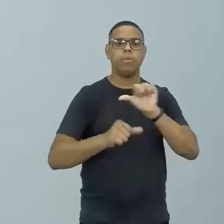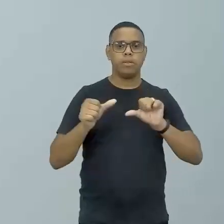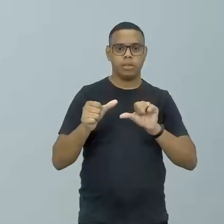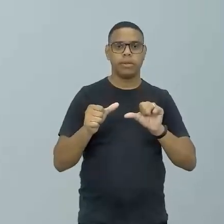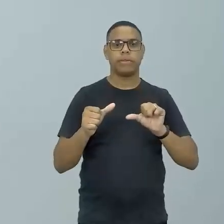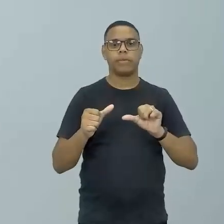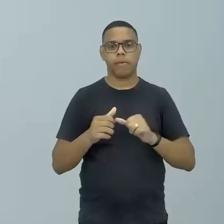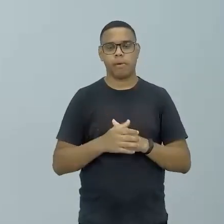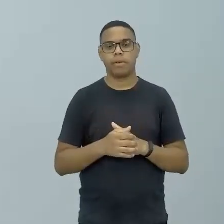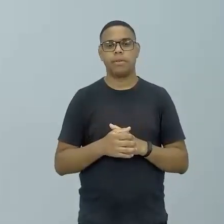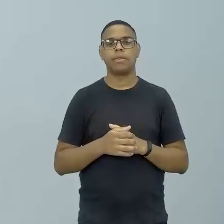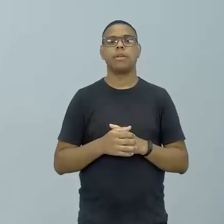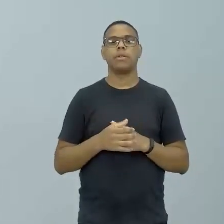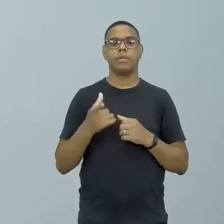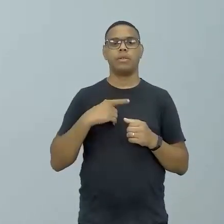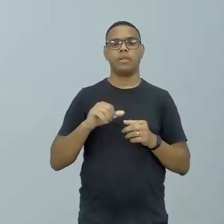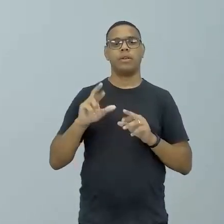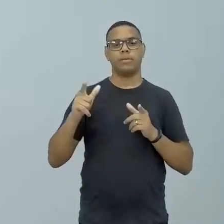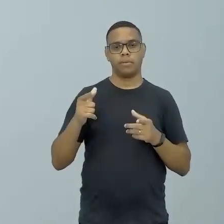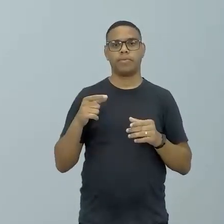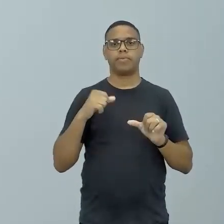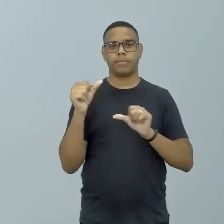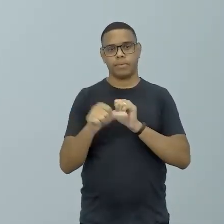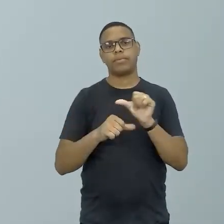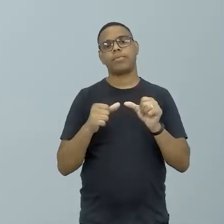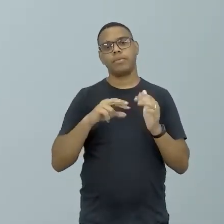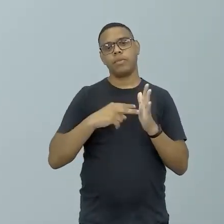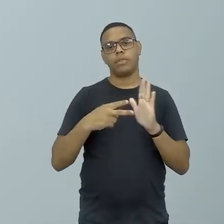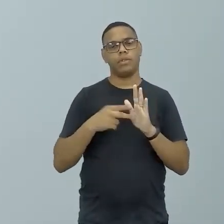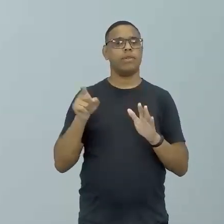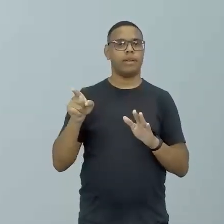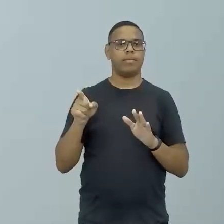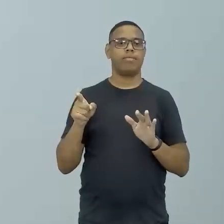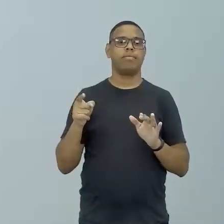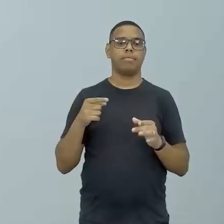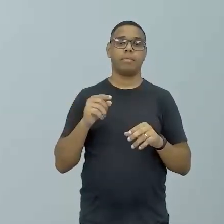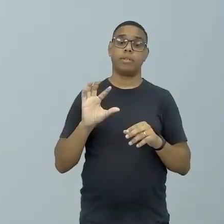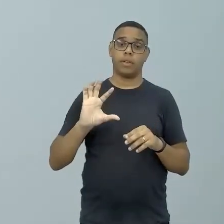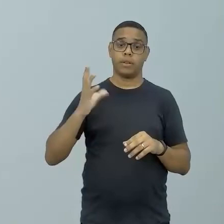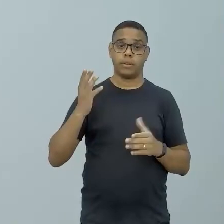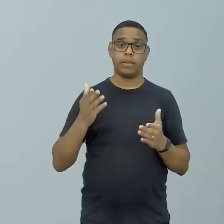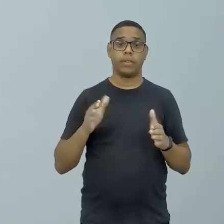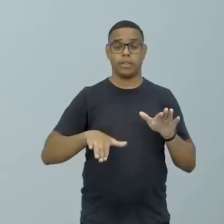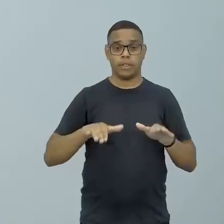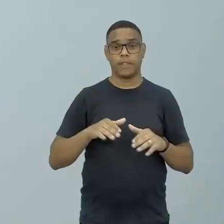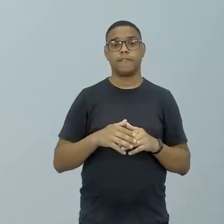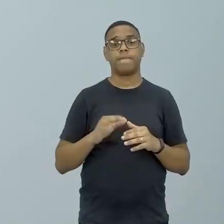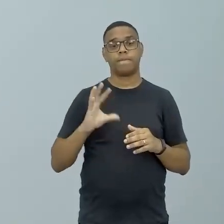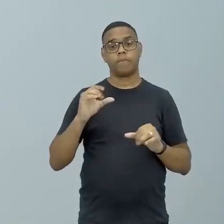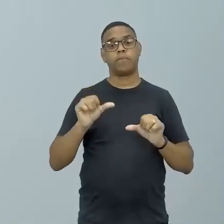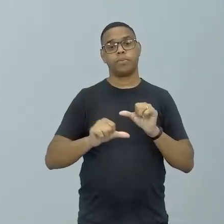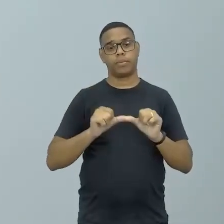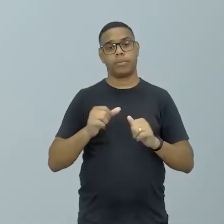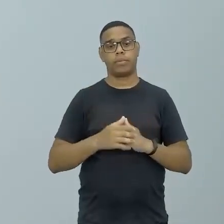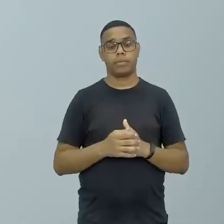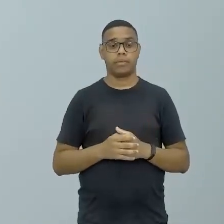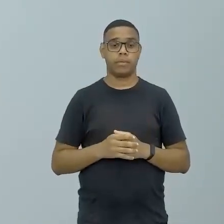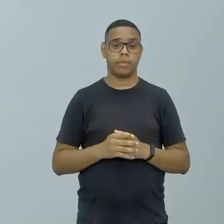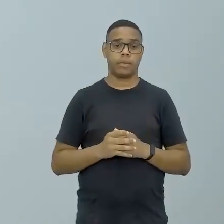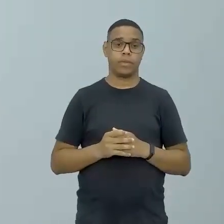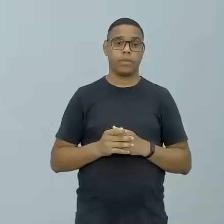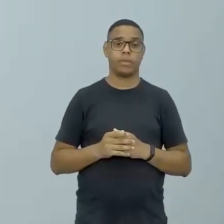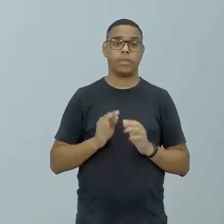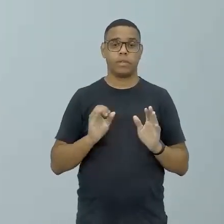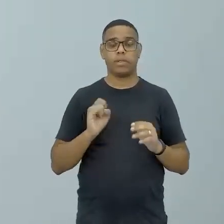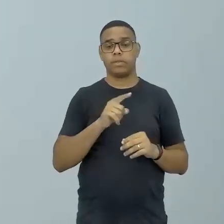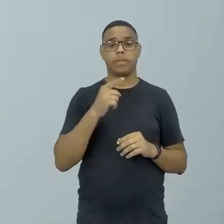ressignificando e distanciando totalmente, né, o significado original, e isso acontece, às vezes, muitas vezes. Até porque, se a gente for